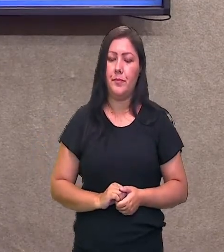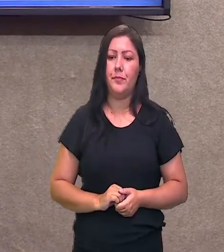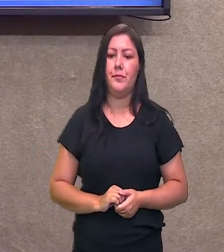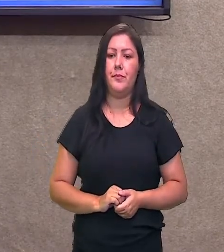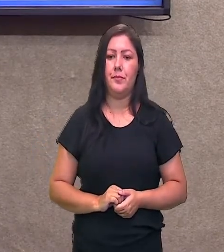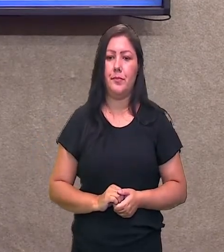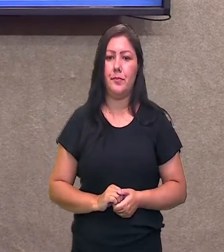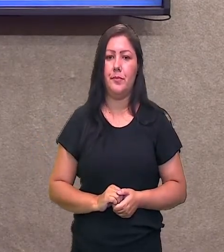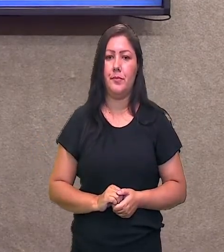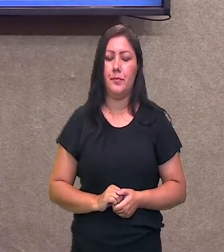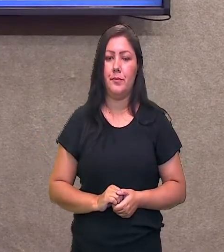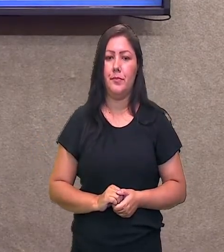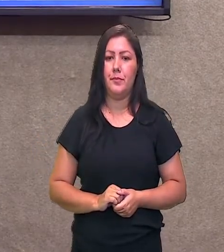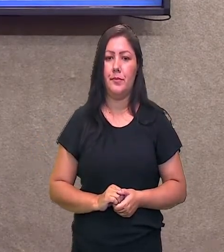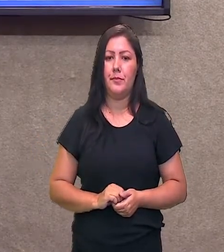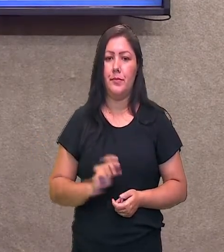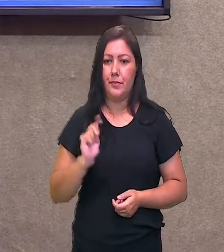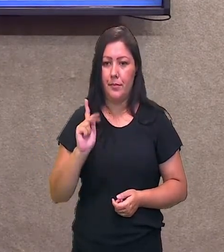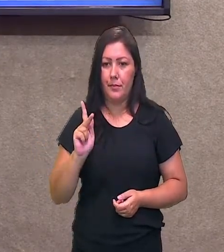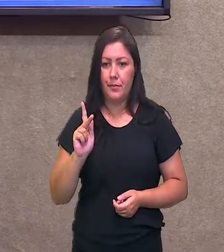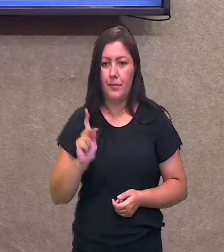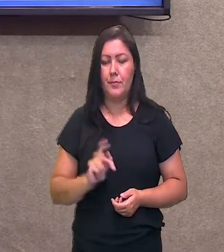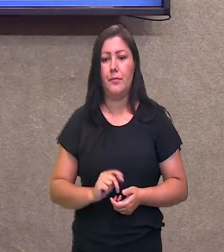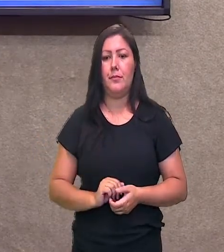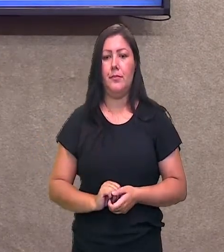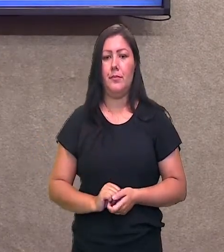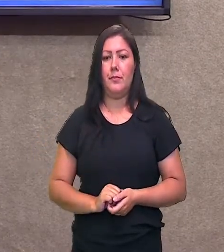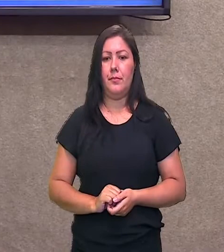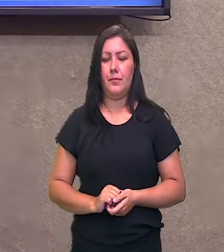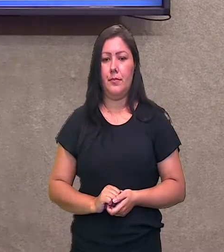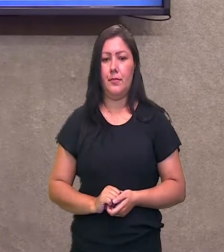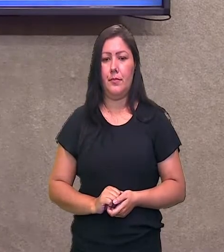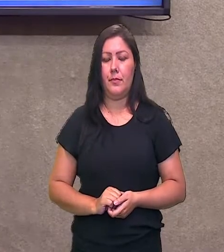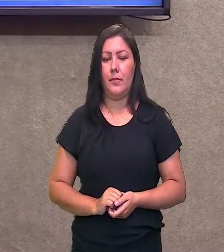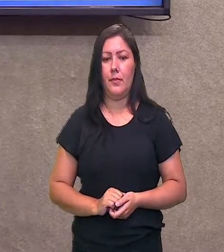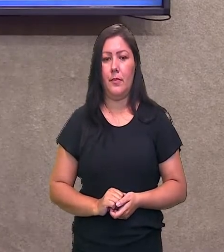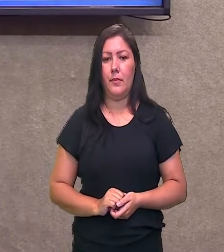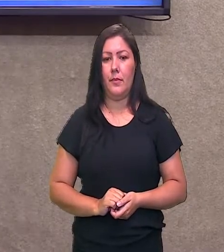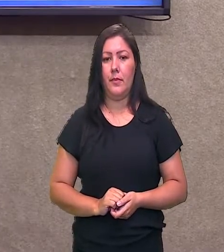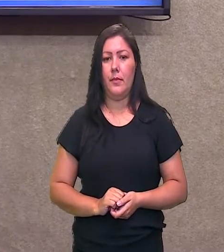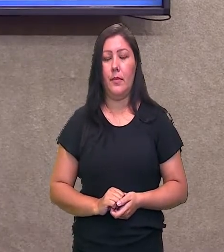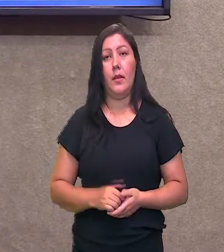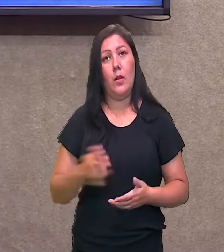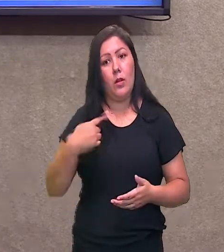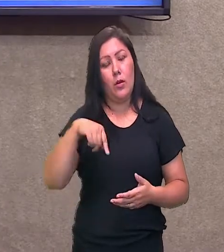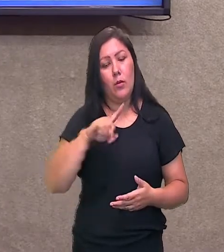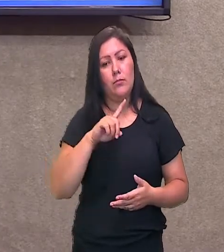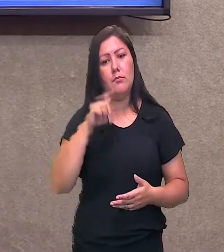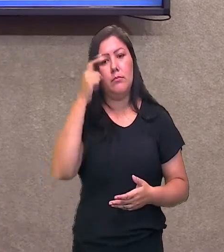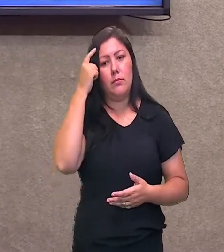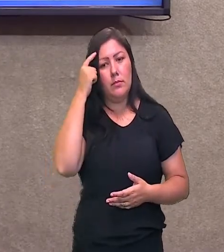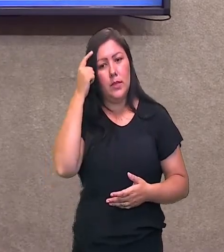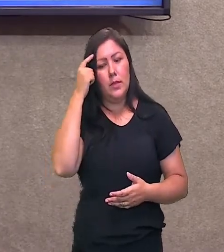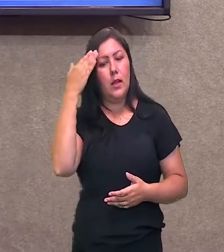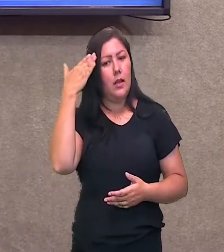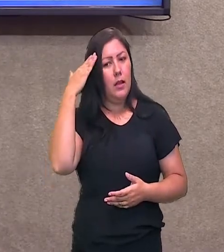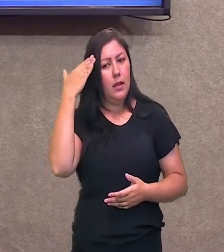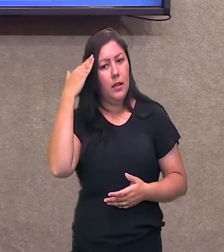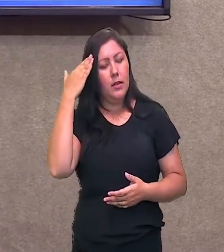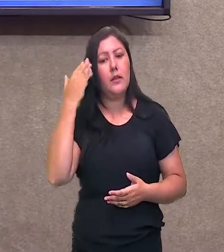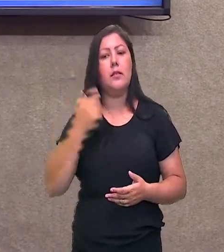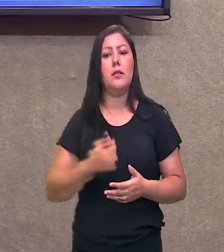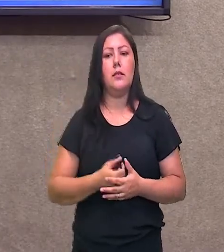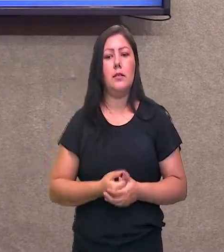dentro. Ok? Então a gente tem obrigação de entender